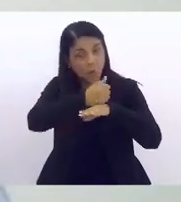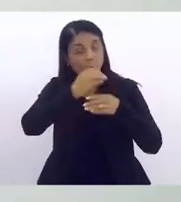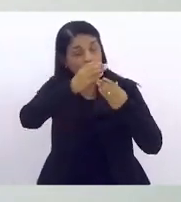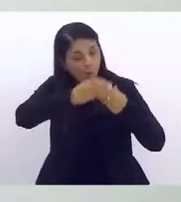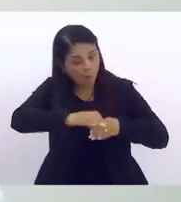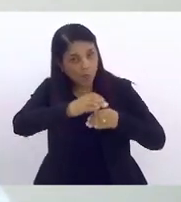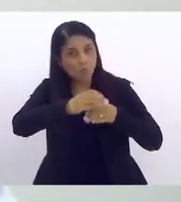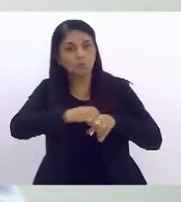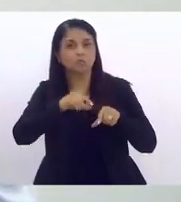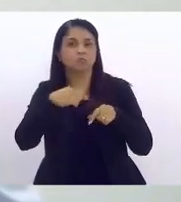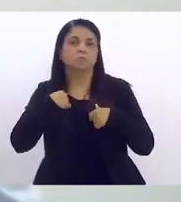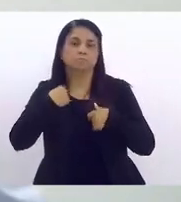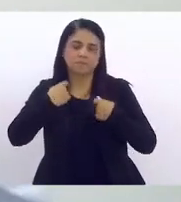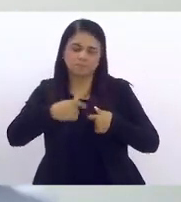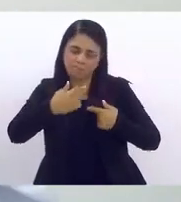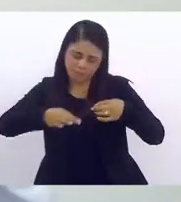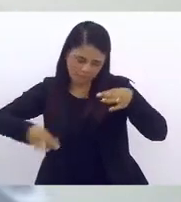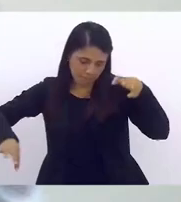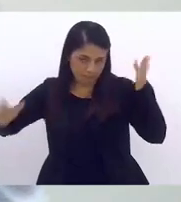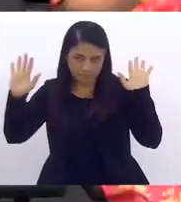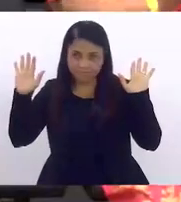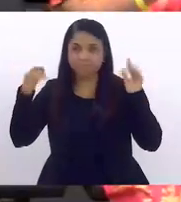etc. Perfeito.